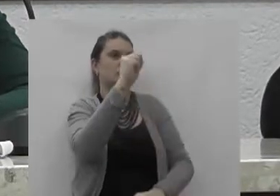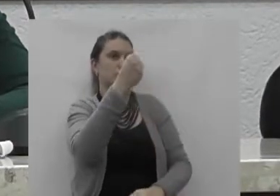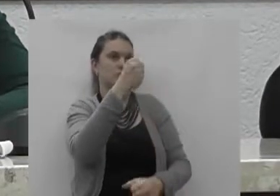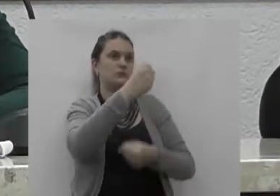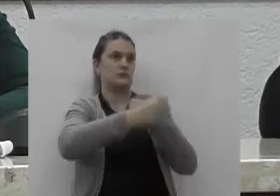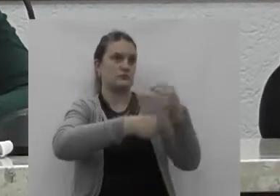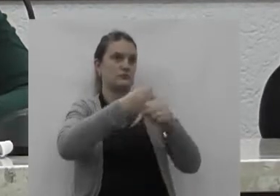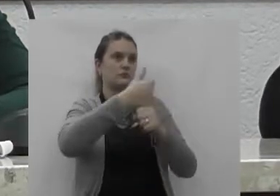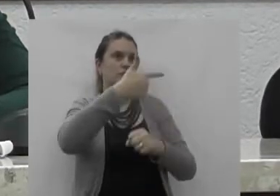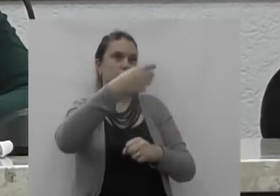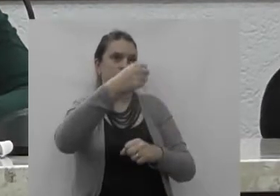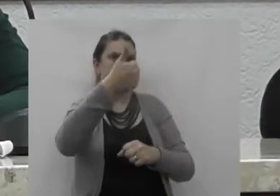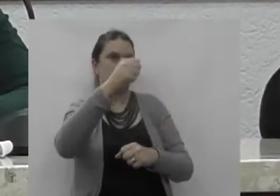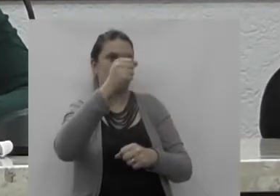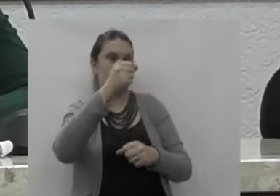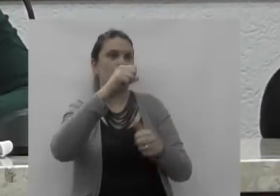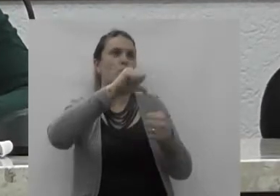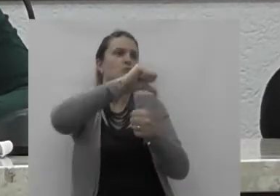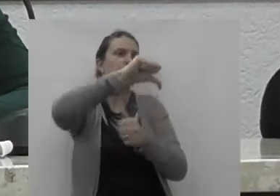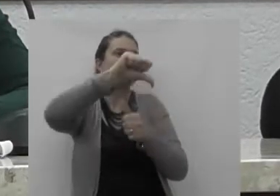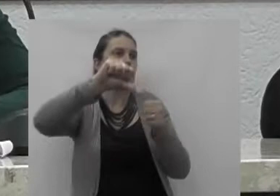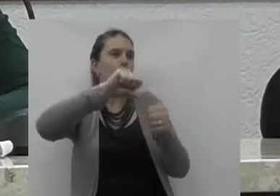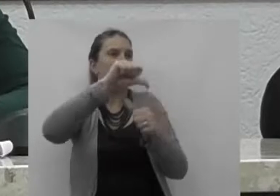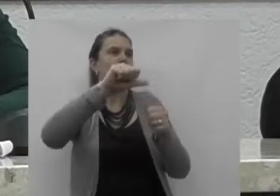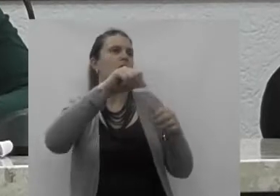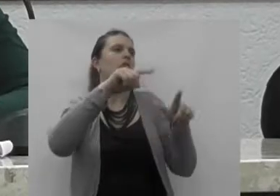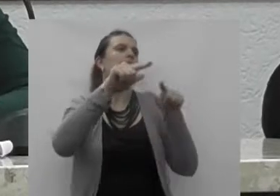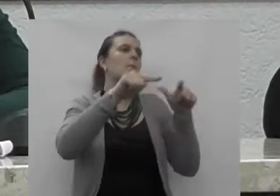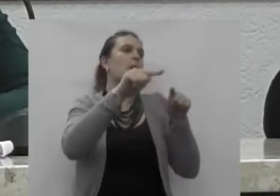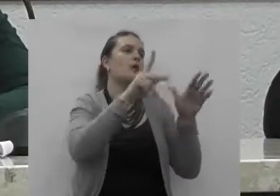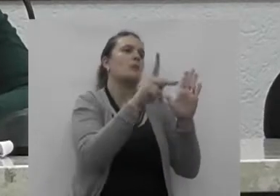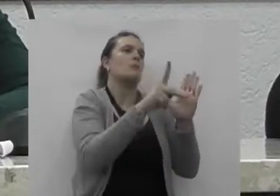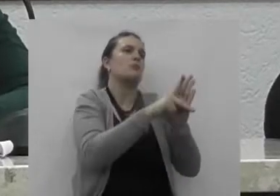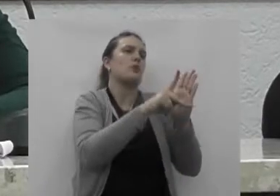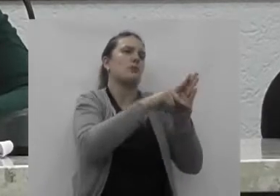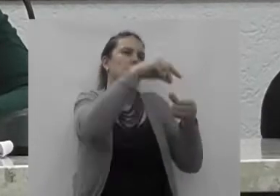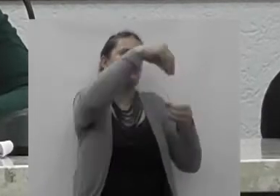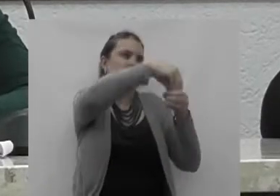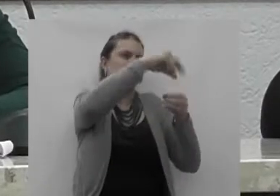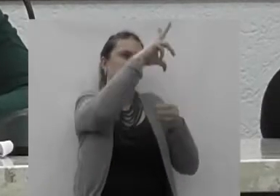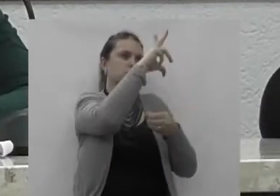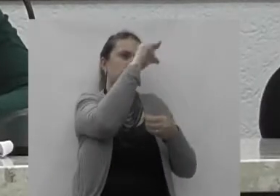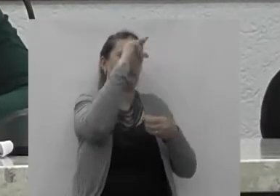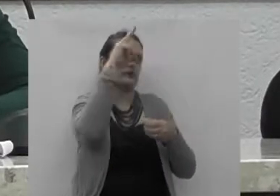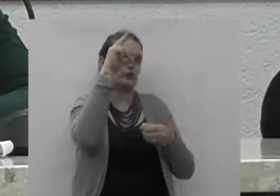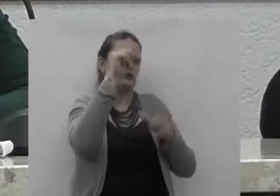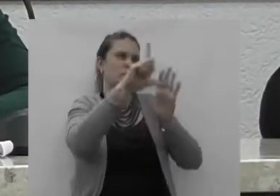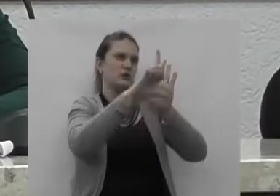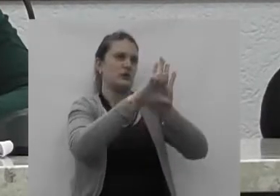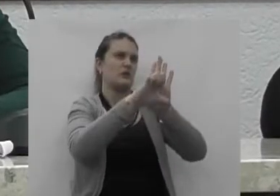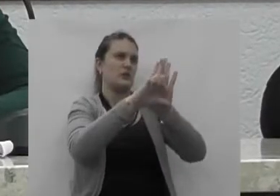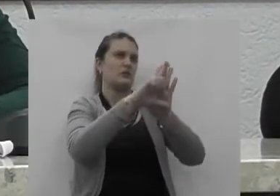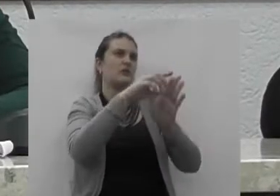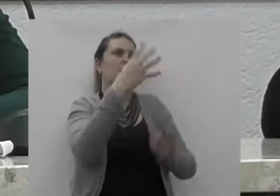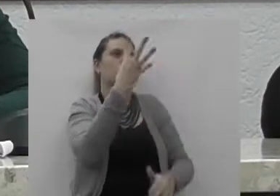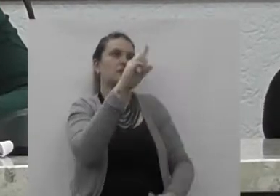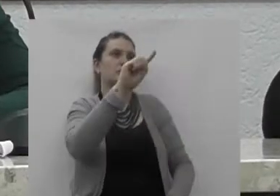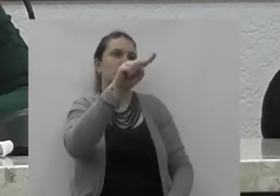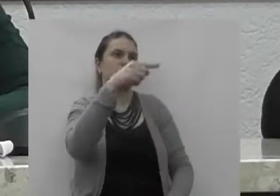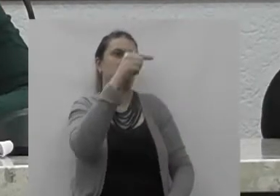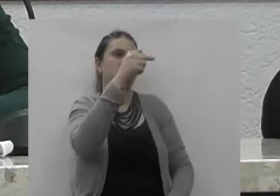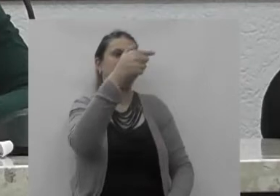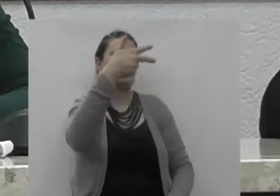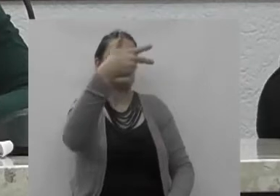48/2018, que altera a lotação e atribuição de cargos comissionados da lei número